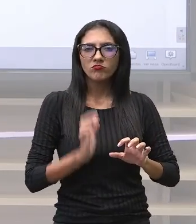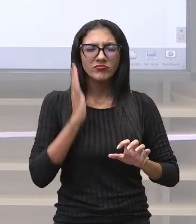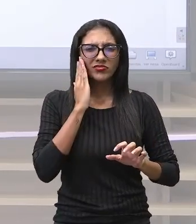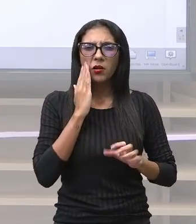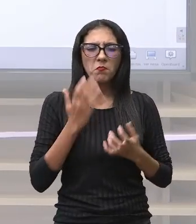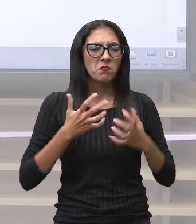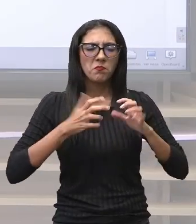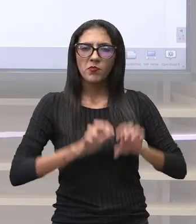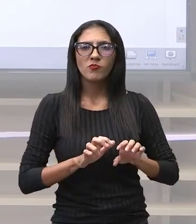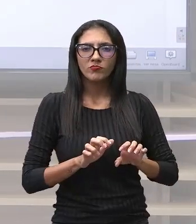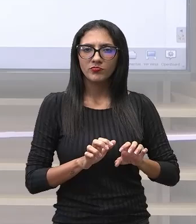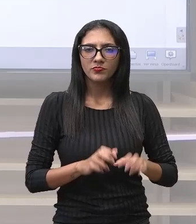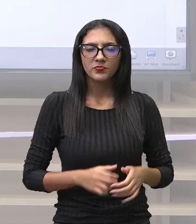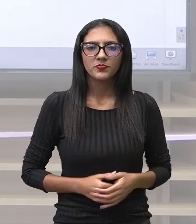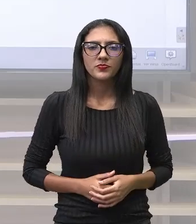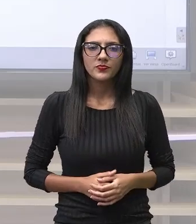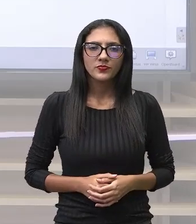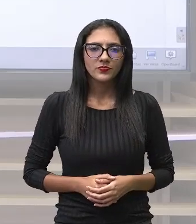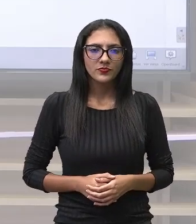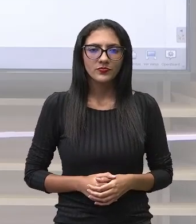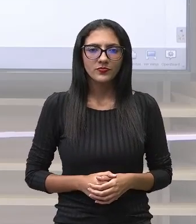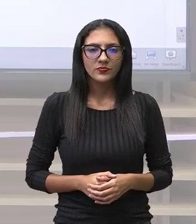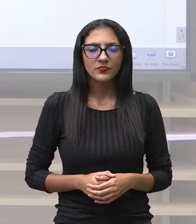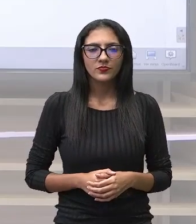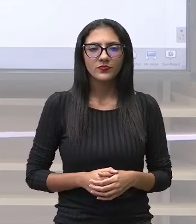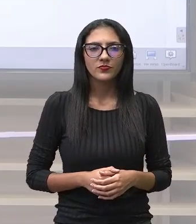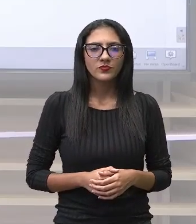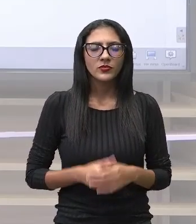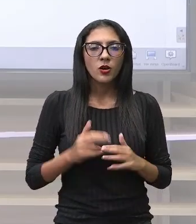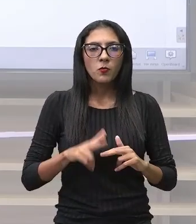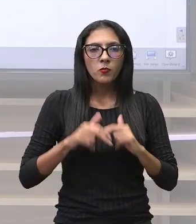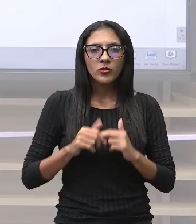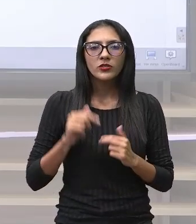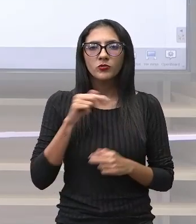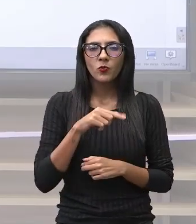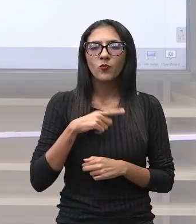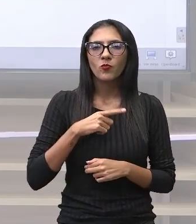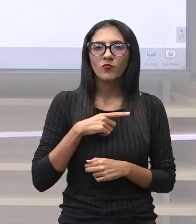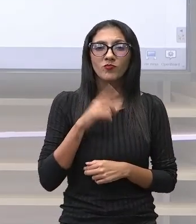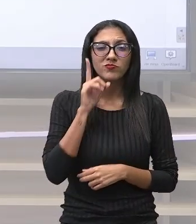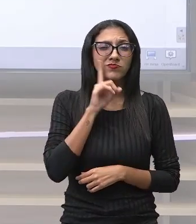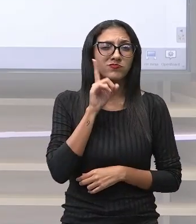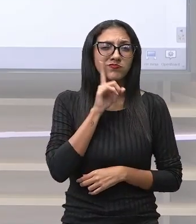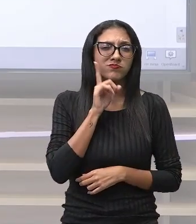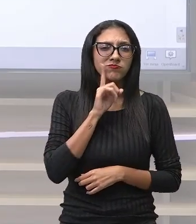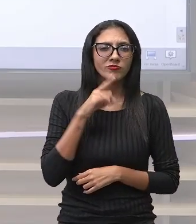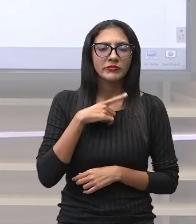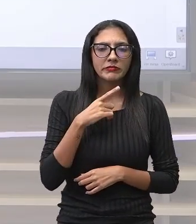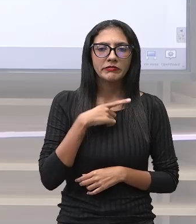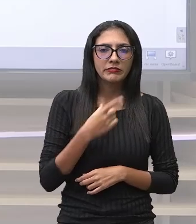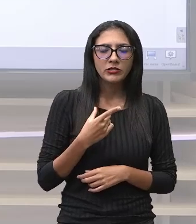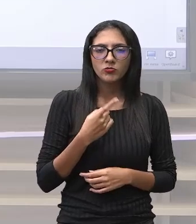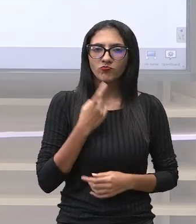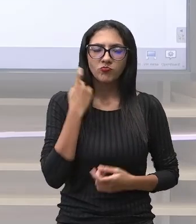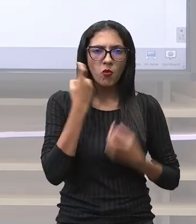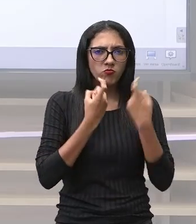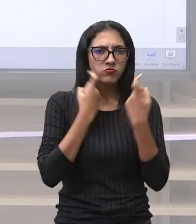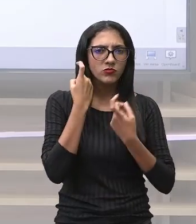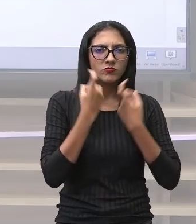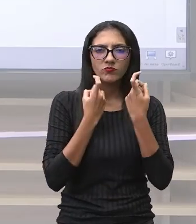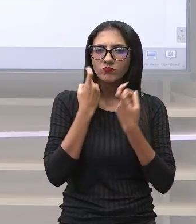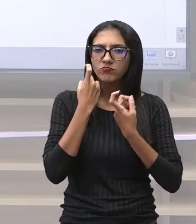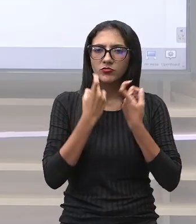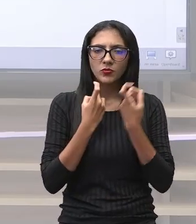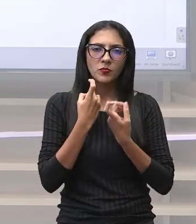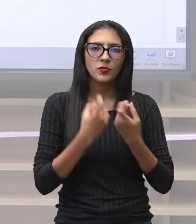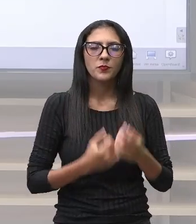Estados Unidos. Então, com isso, os Estados Unidos ali ficou bastante, né, revoltado com isso.